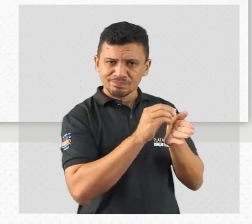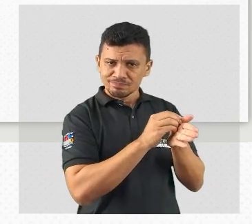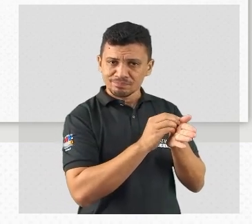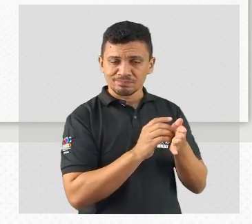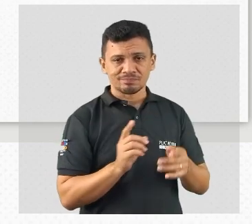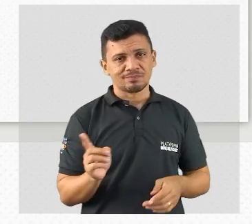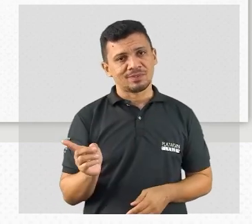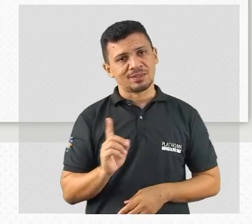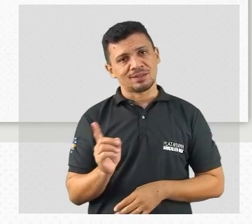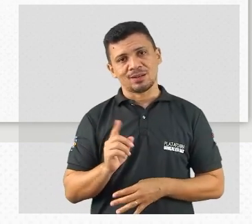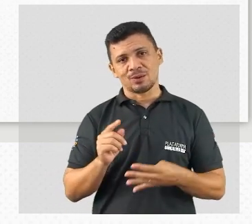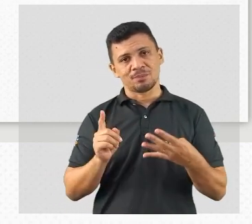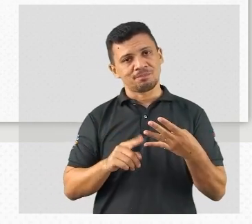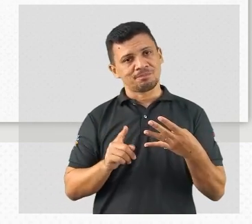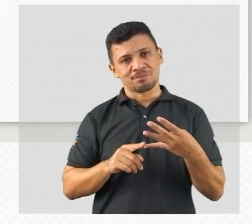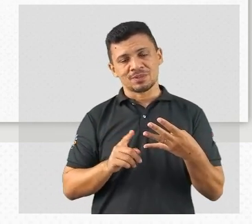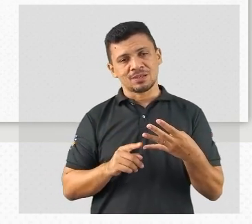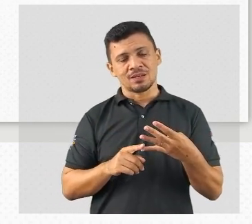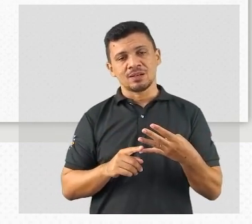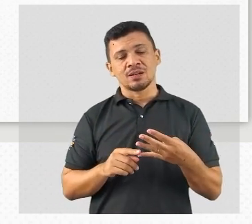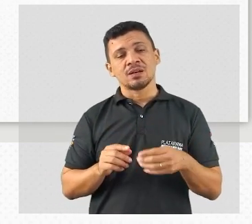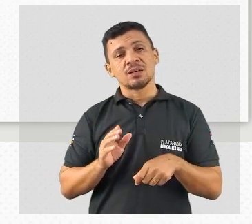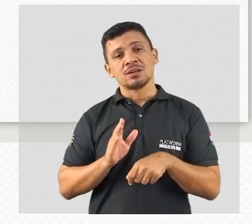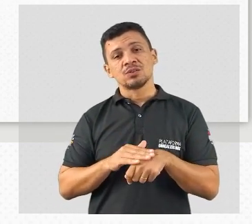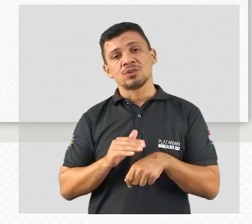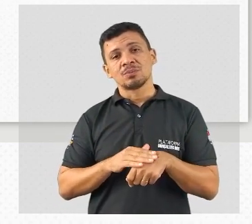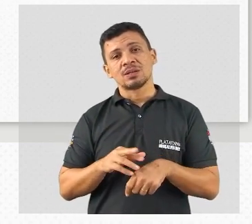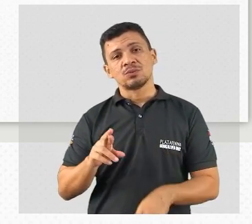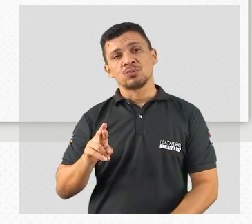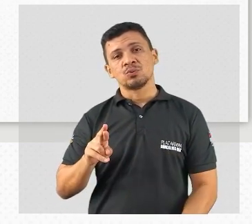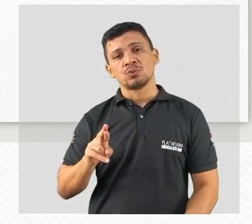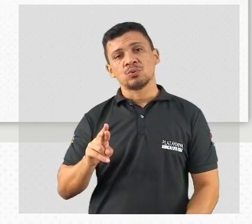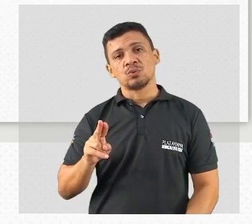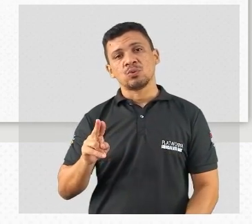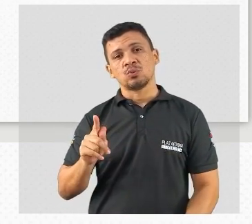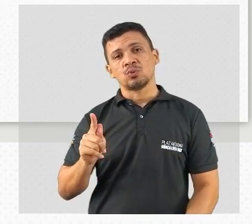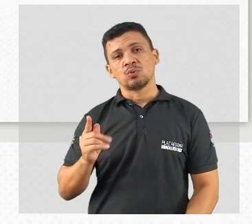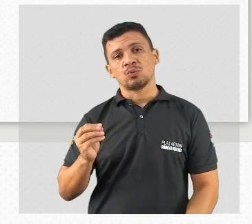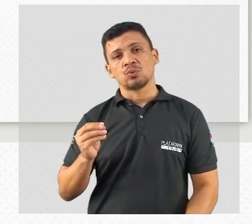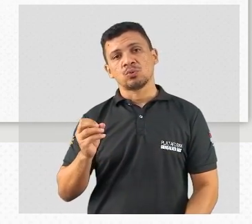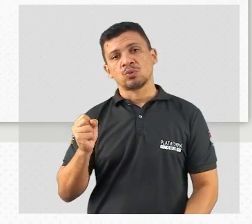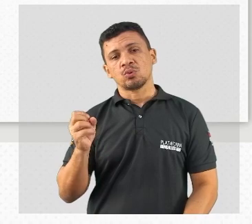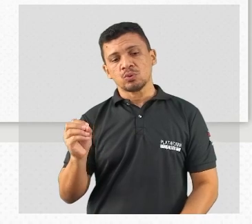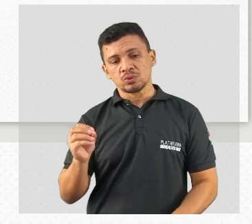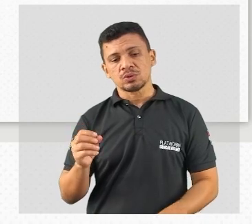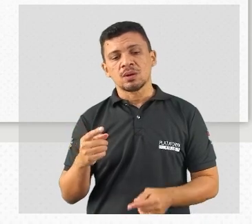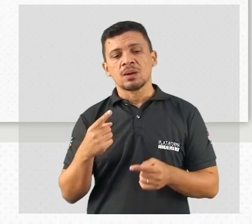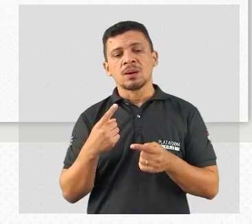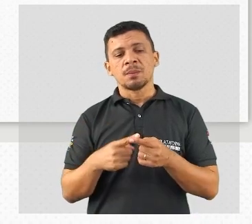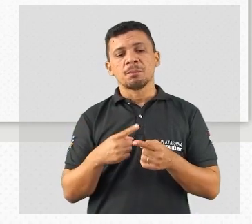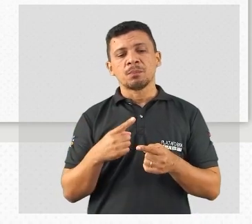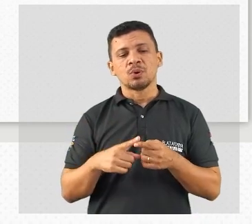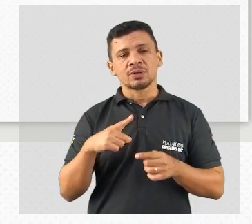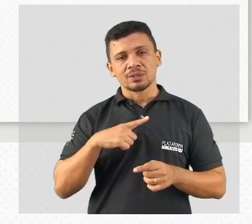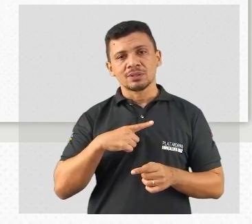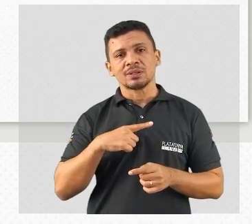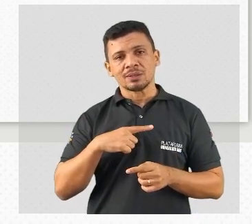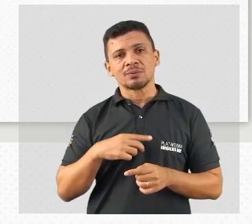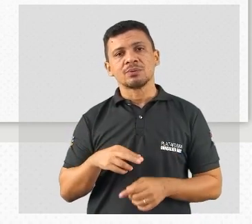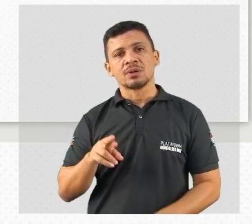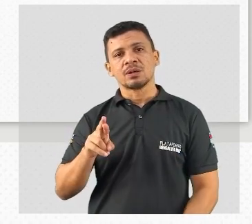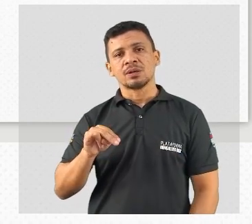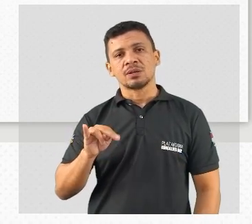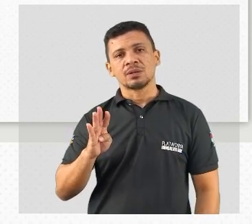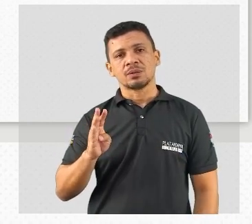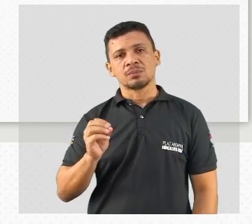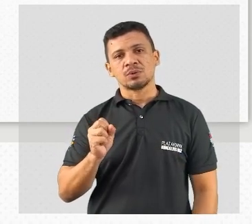retículo endoplasmático rugoso, ele é chamado de rugoso, pessoal, porque ele tem ribossomos, tá? Na sua estrutura. E aí